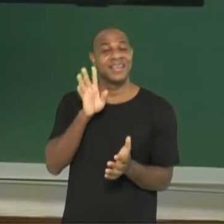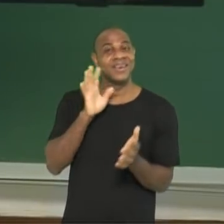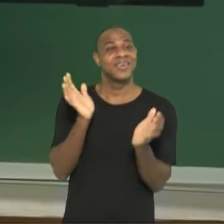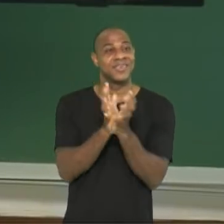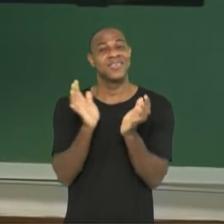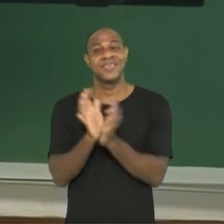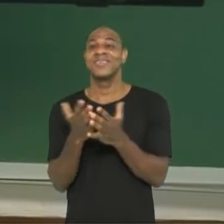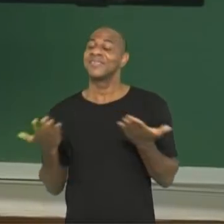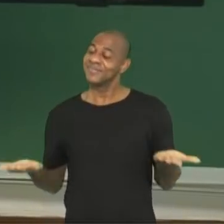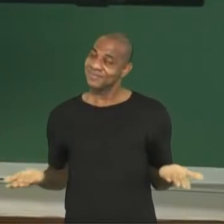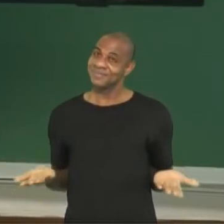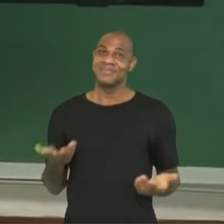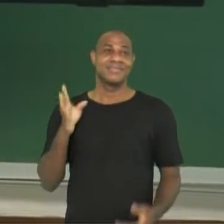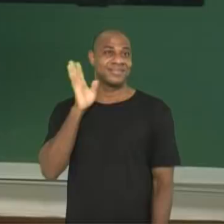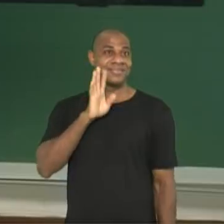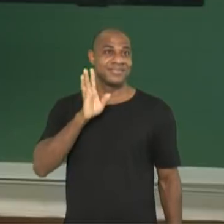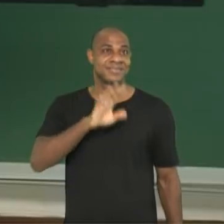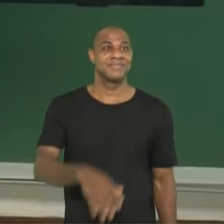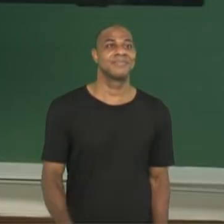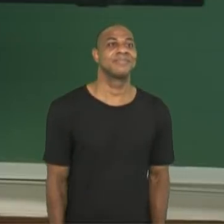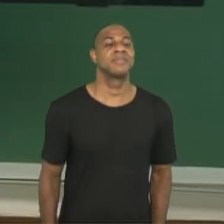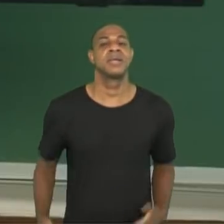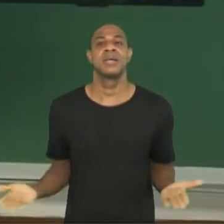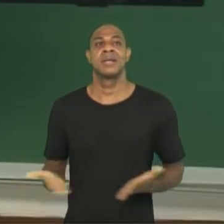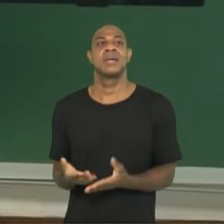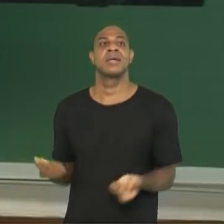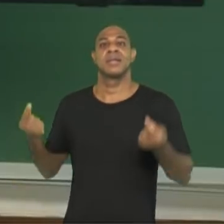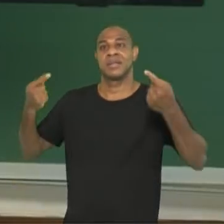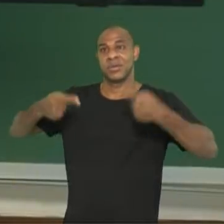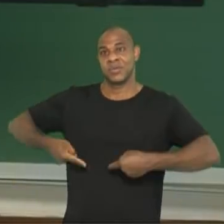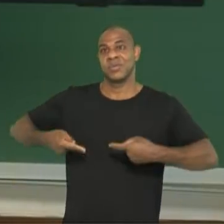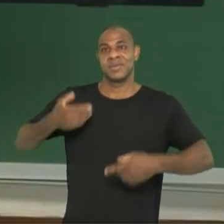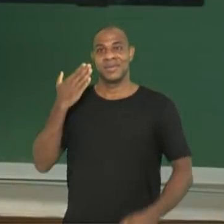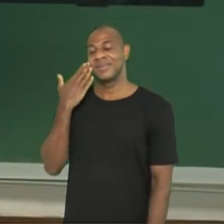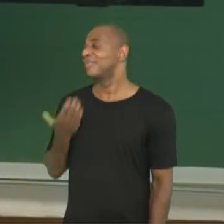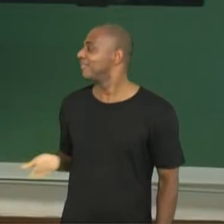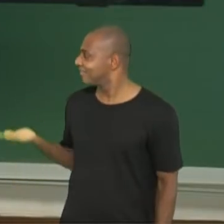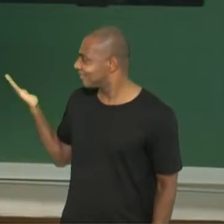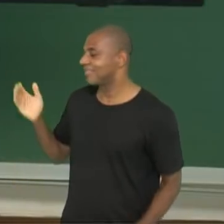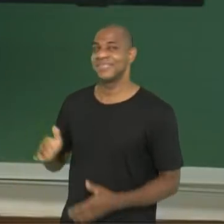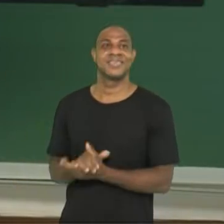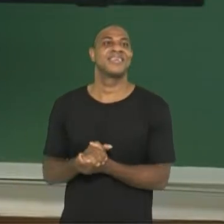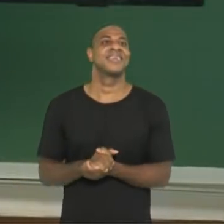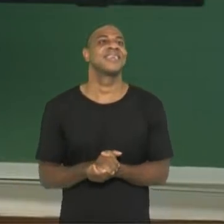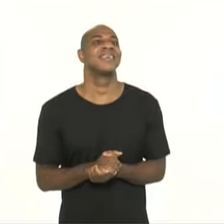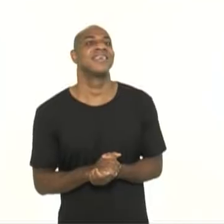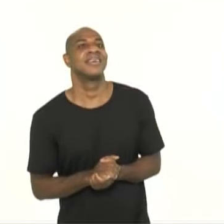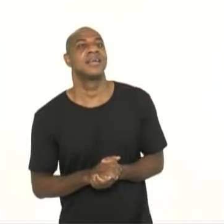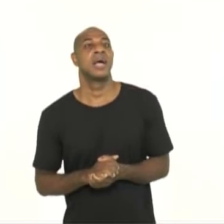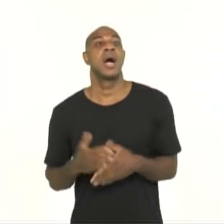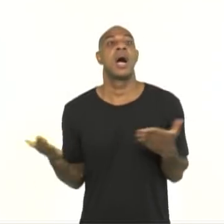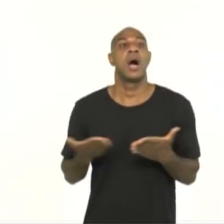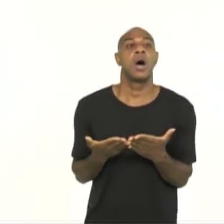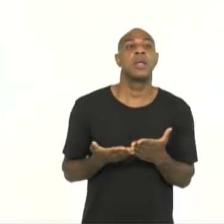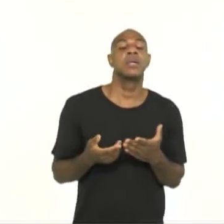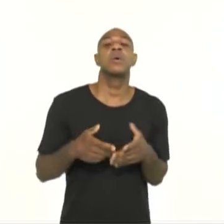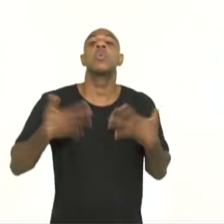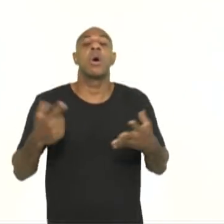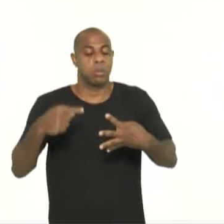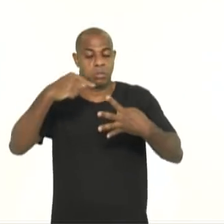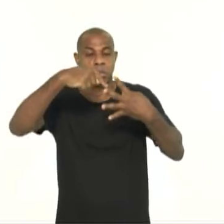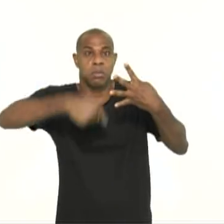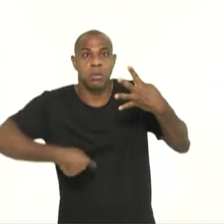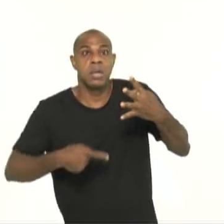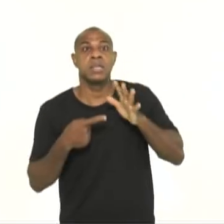desde o começo do reino animal. Agora a gente chega no último quiz dessa aula, gente. Determine a alternativa que